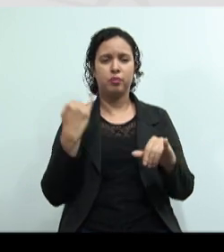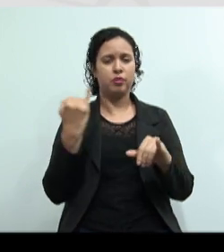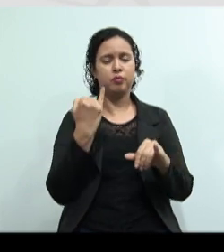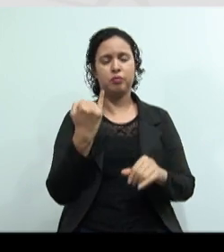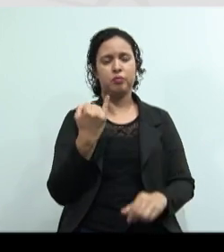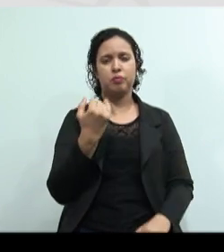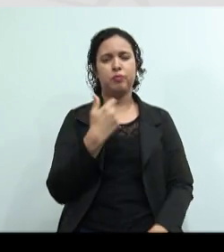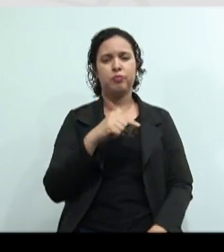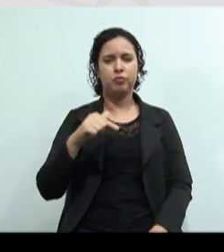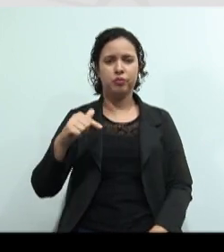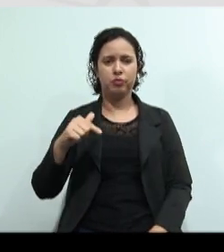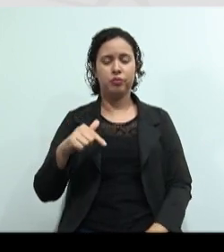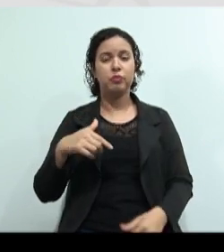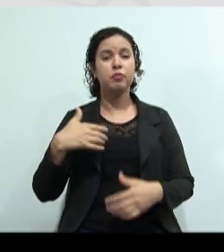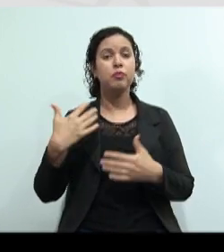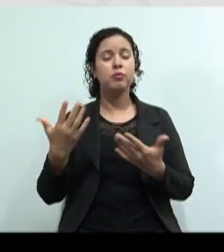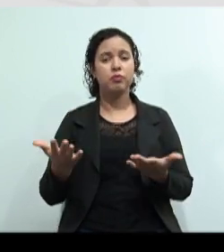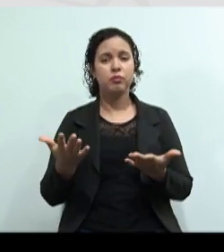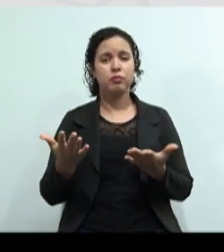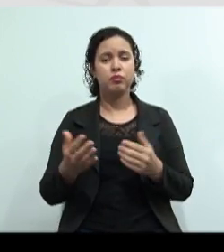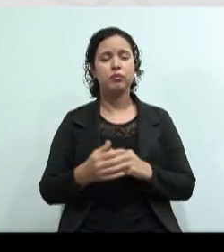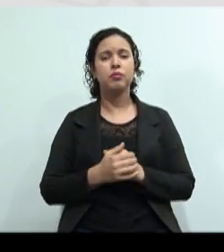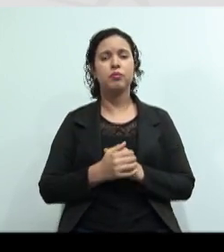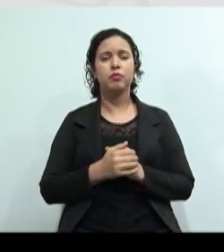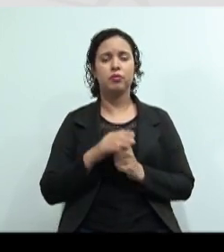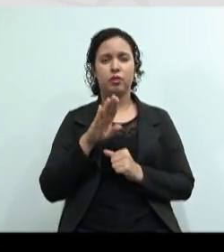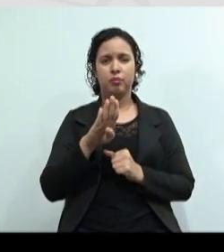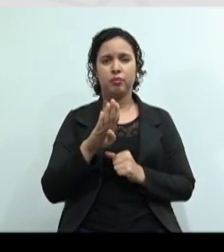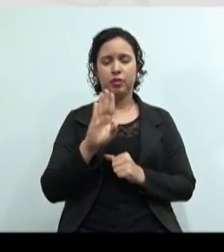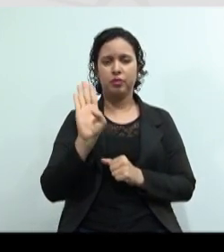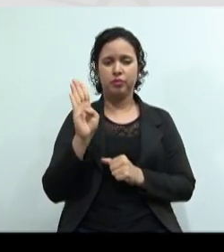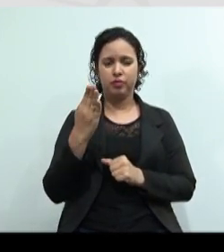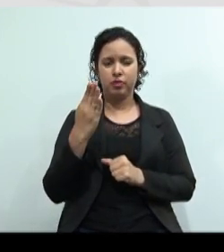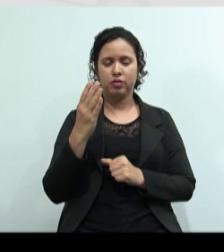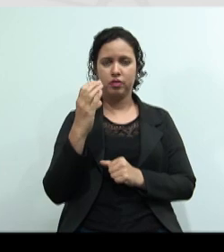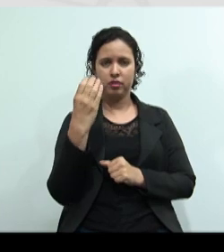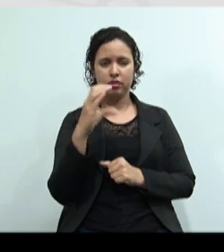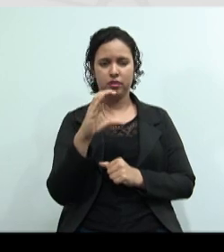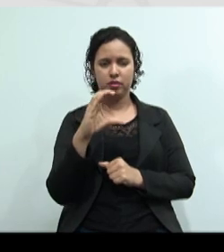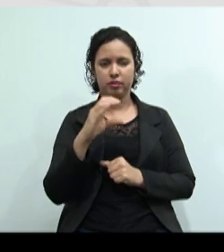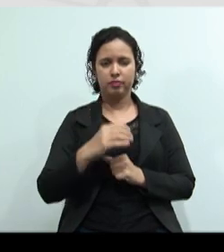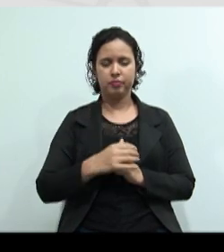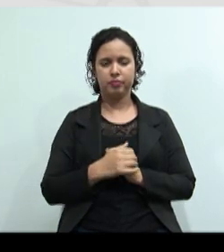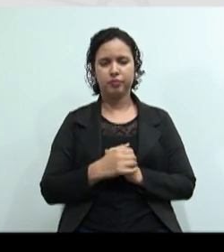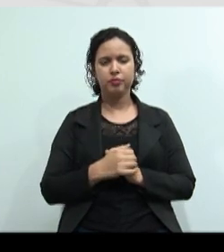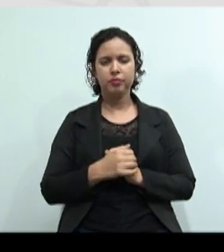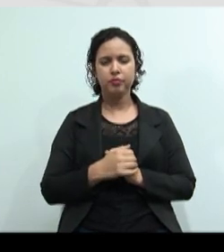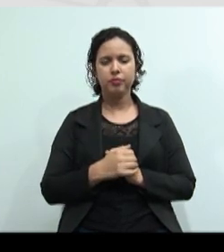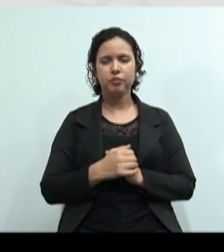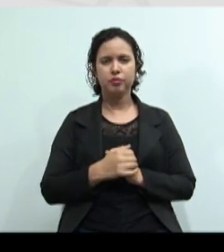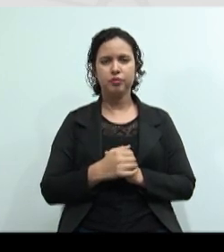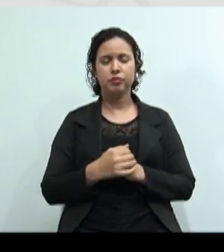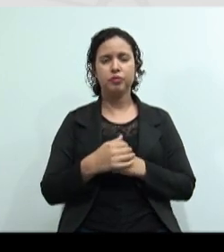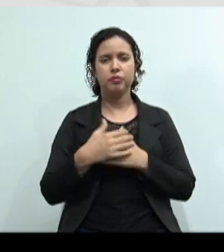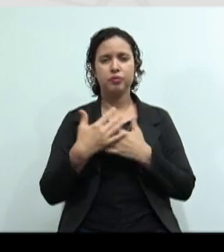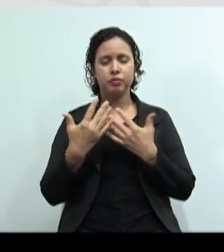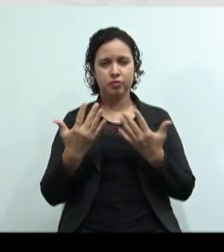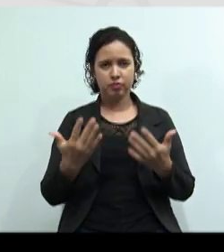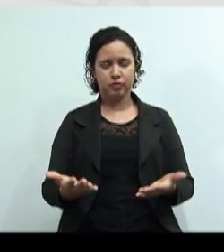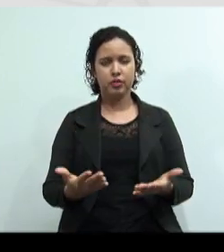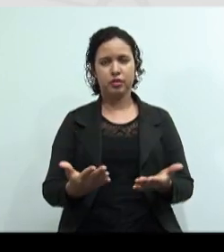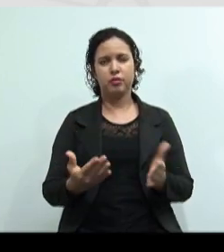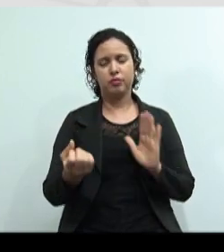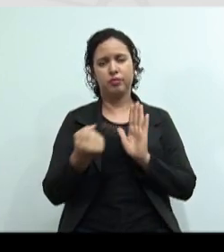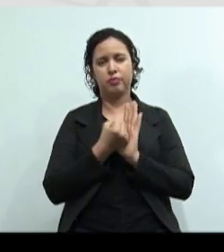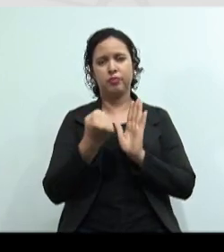venda. Essa alternativa é falsa. Agora a letra C. Para uma definição adequada do